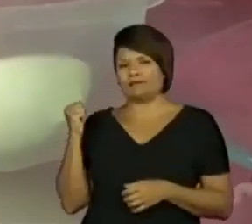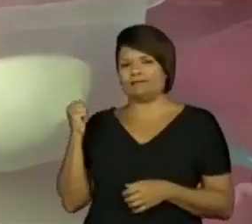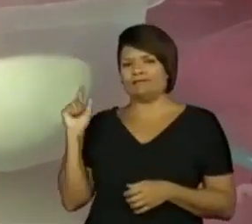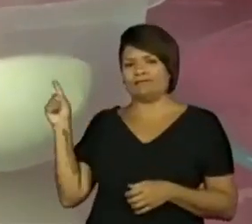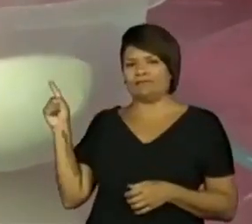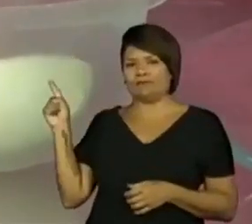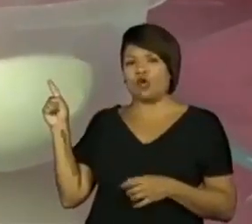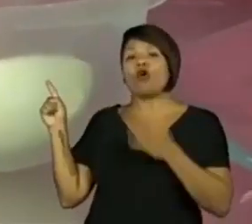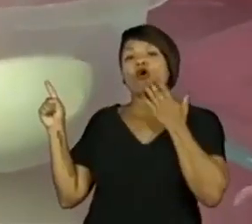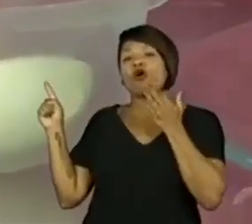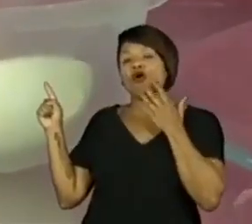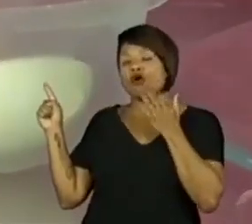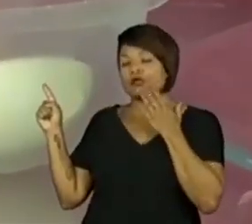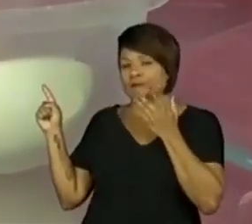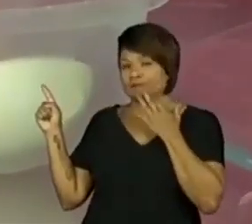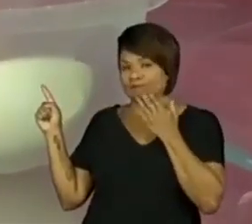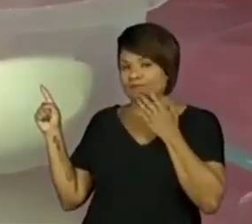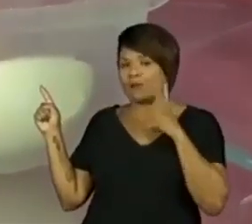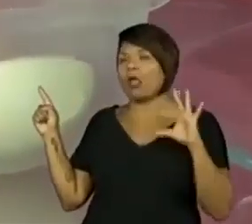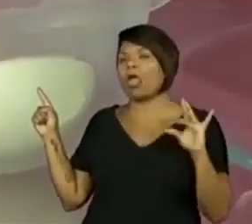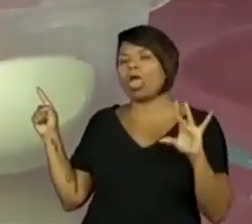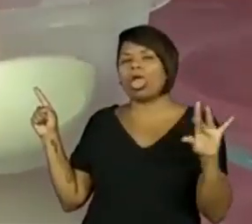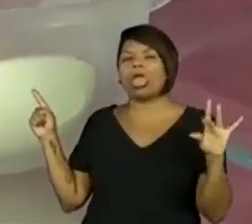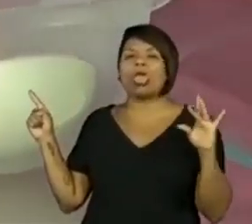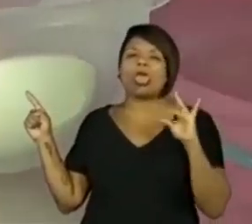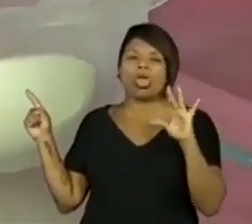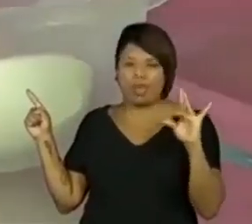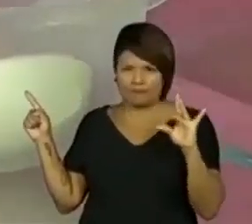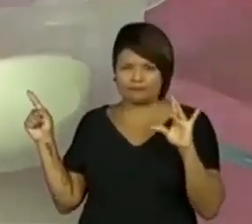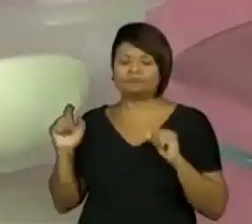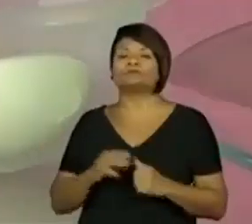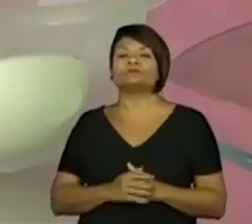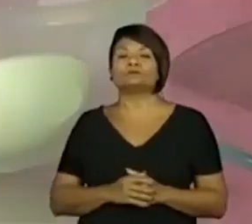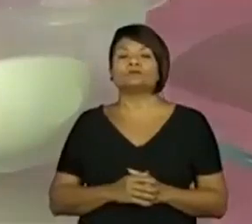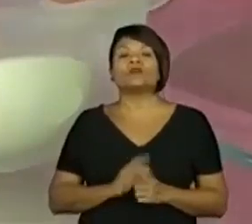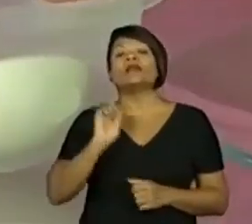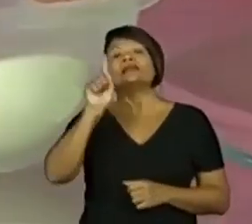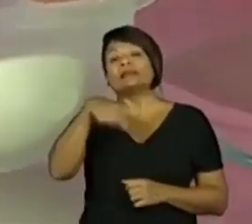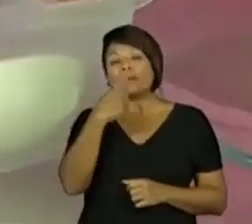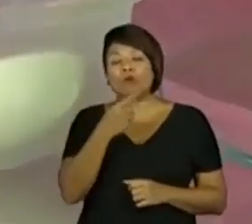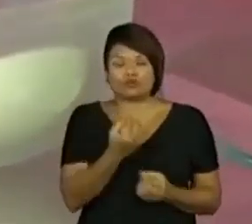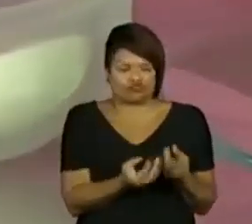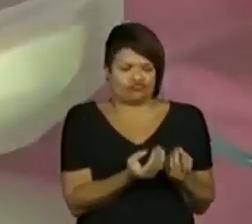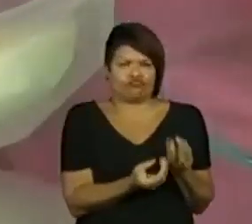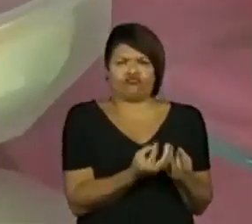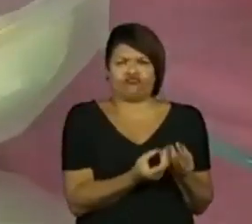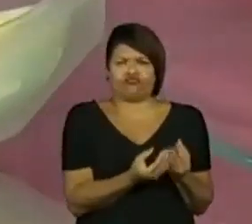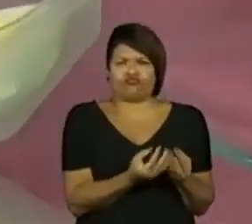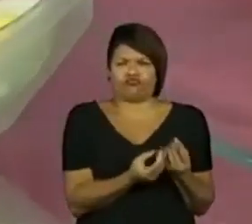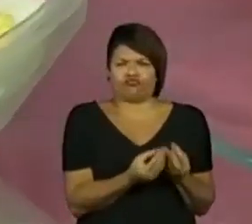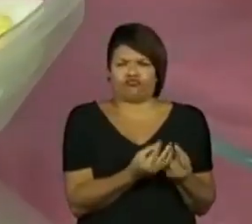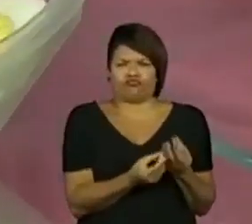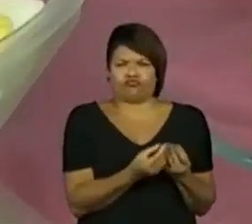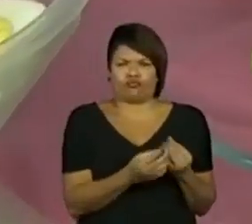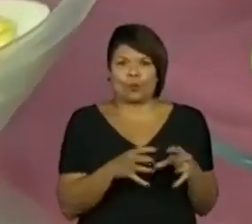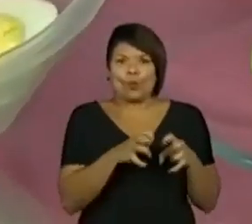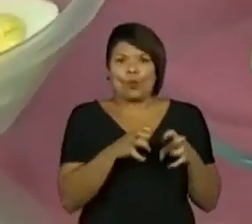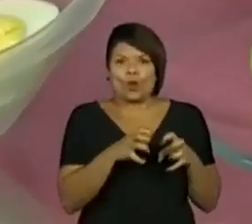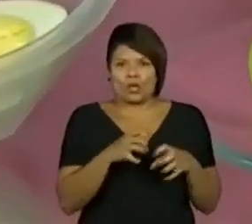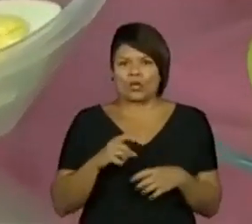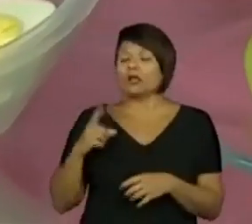coloração e consistência, e após o cozimento, ele